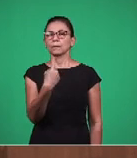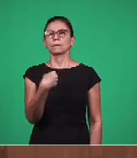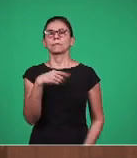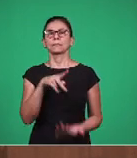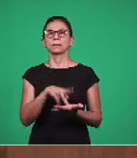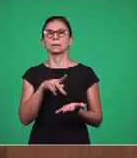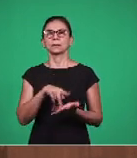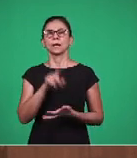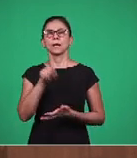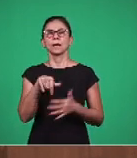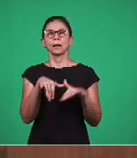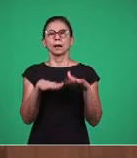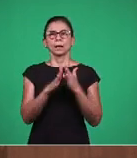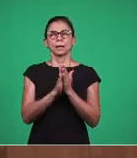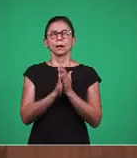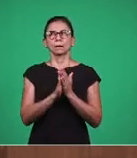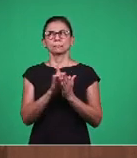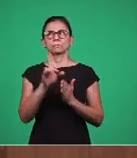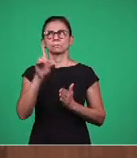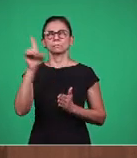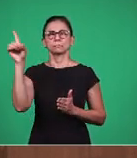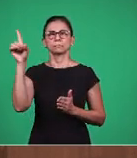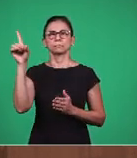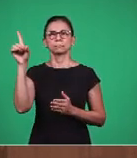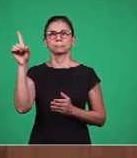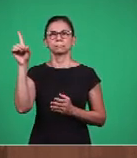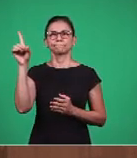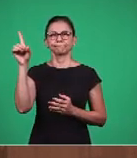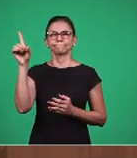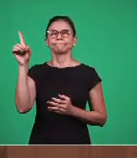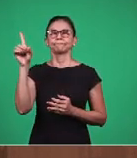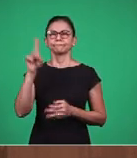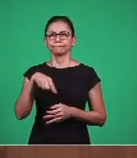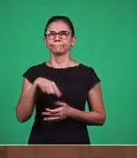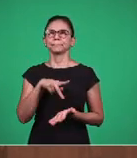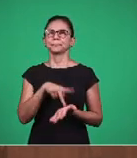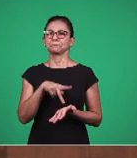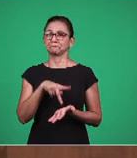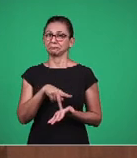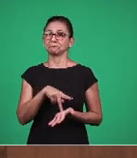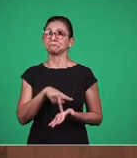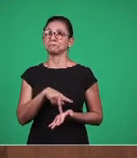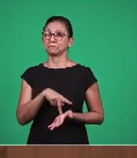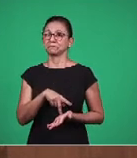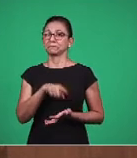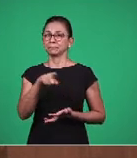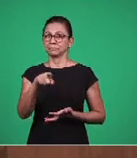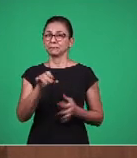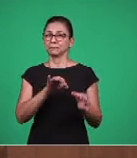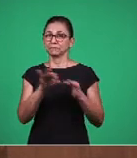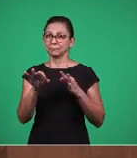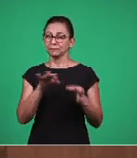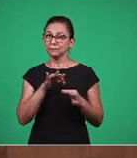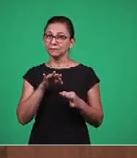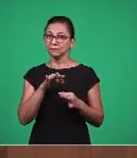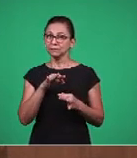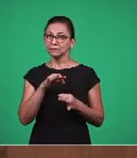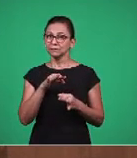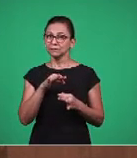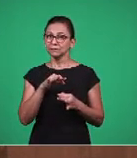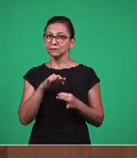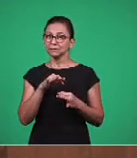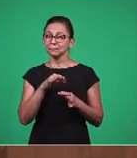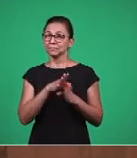palavra. A palavra é a verdade. A igreja deve estar